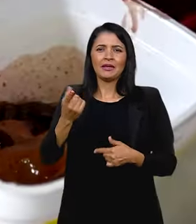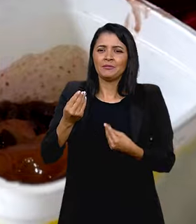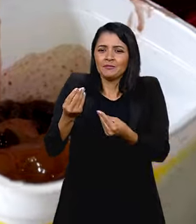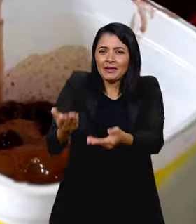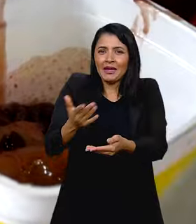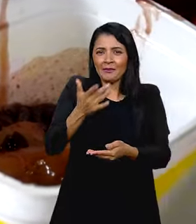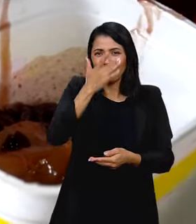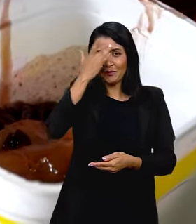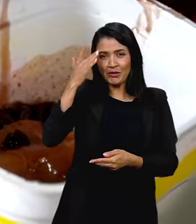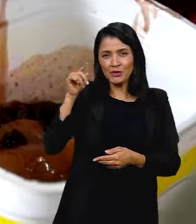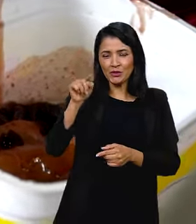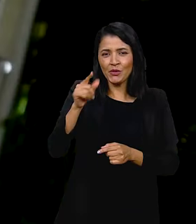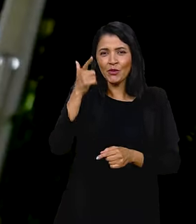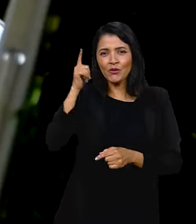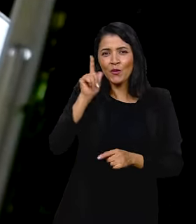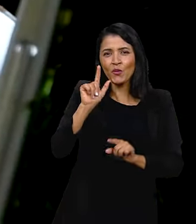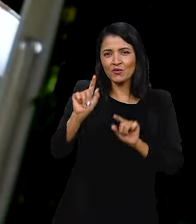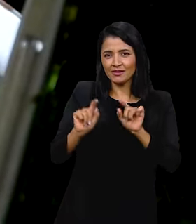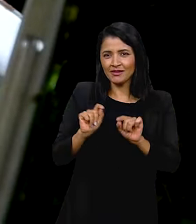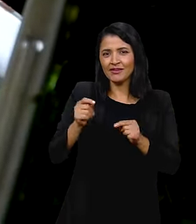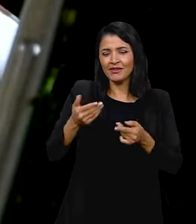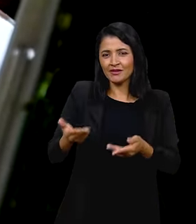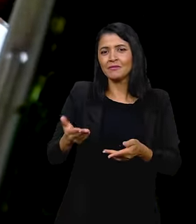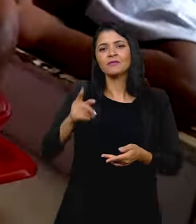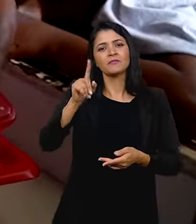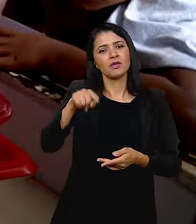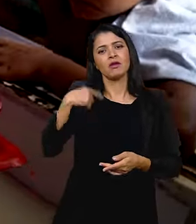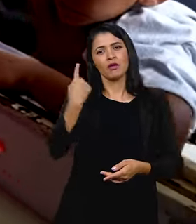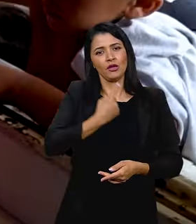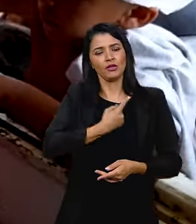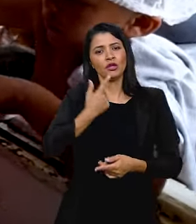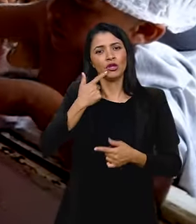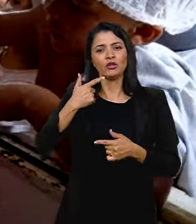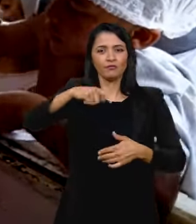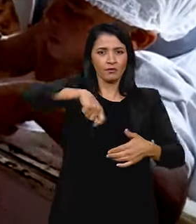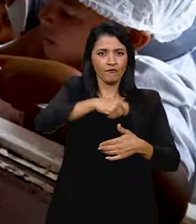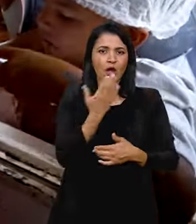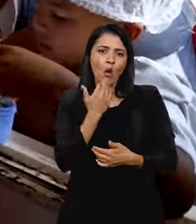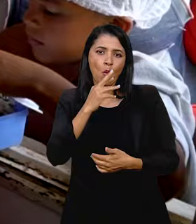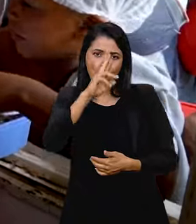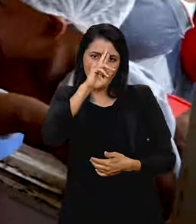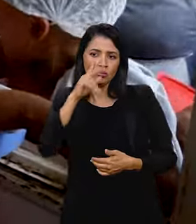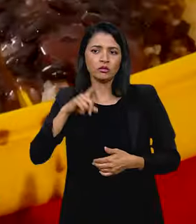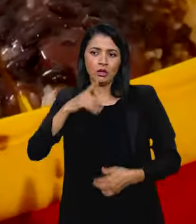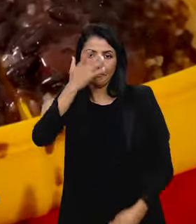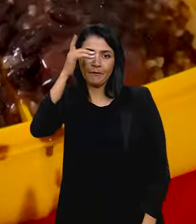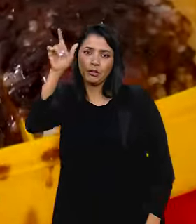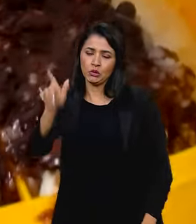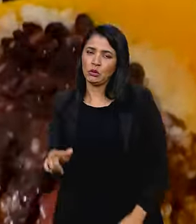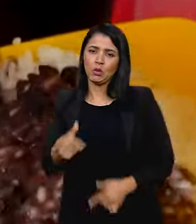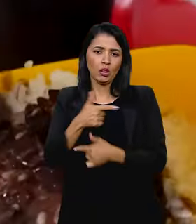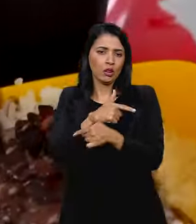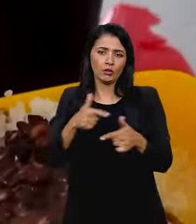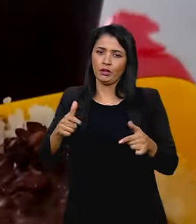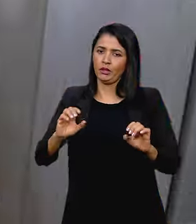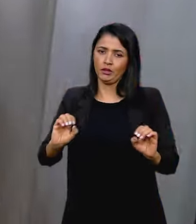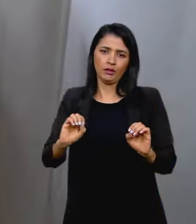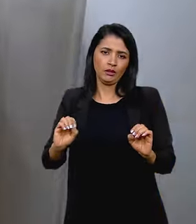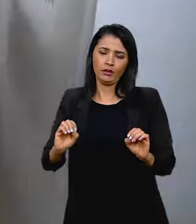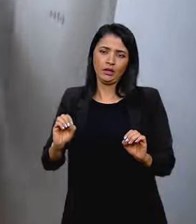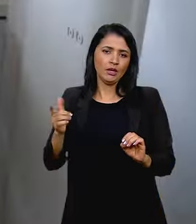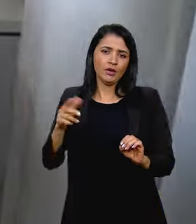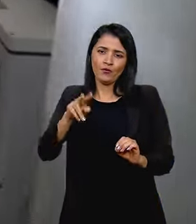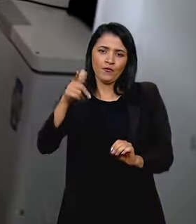que comer você ter para dar pros outros n você conseguir servir os outros e aí a gente só almoço mas tem pessoas que a gente sabe que realmente não